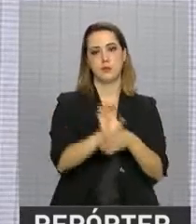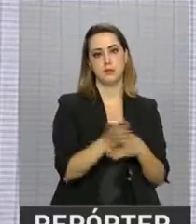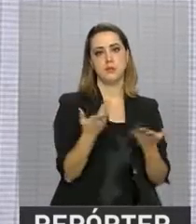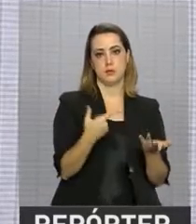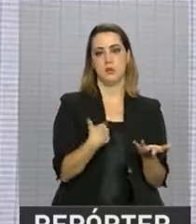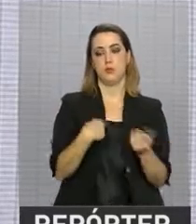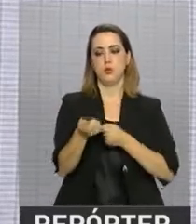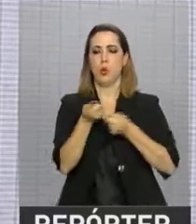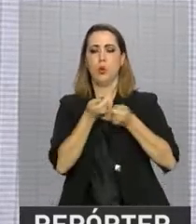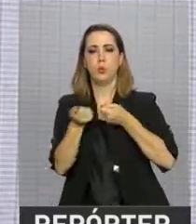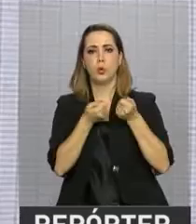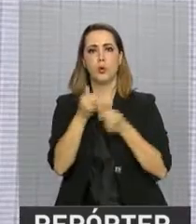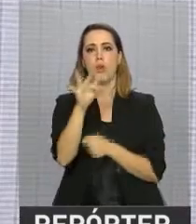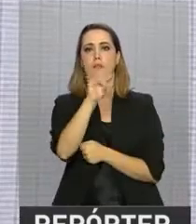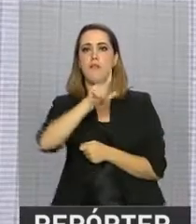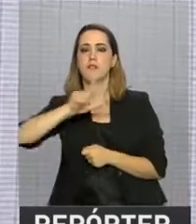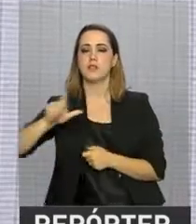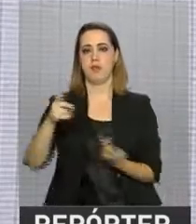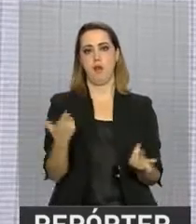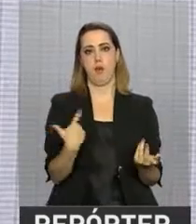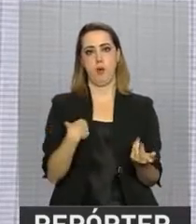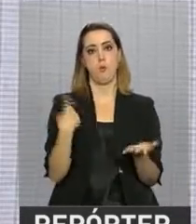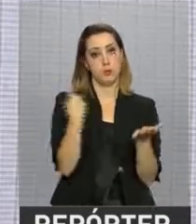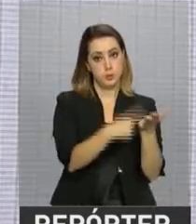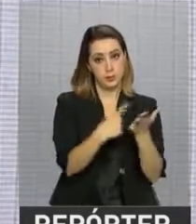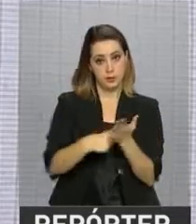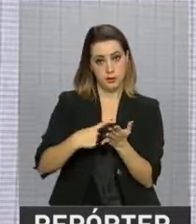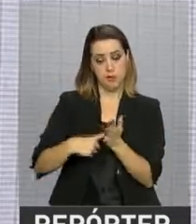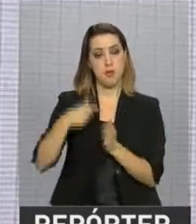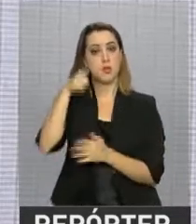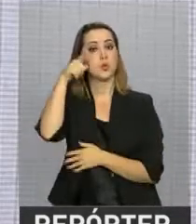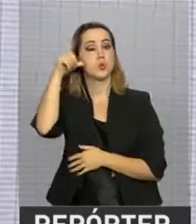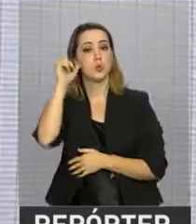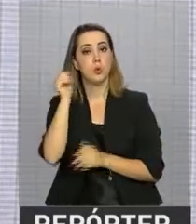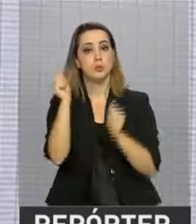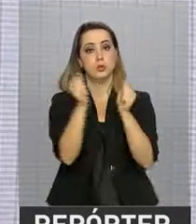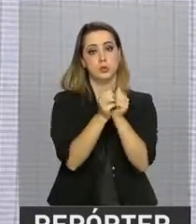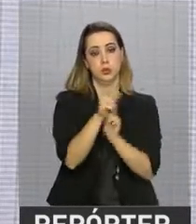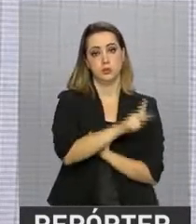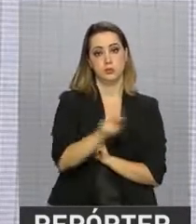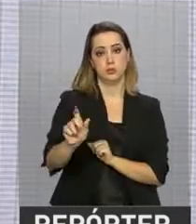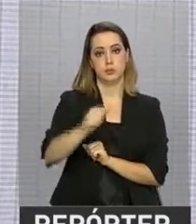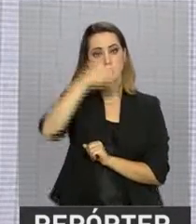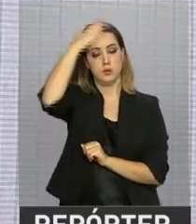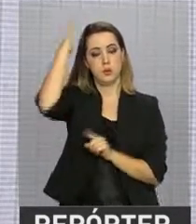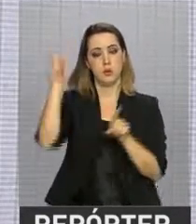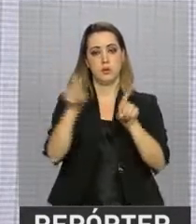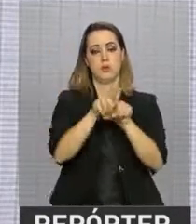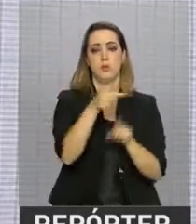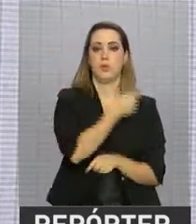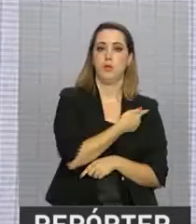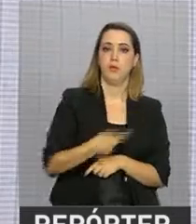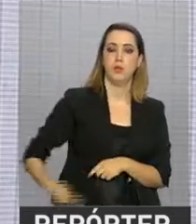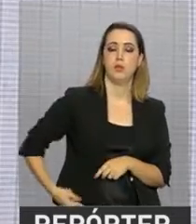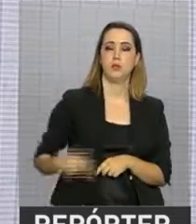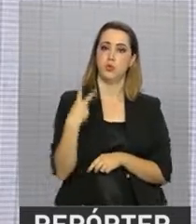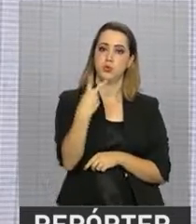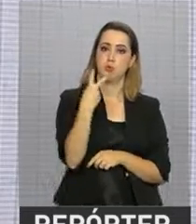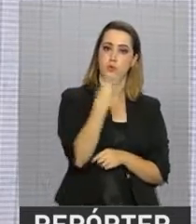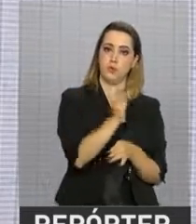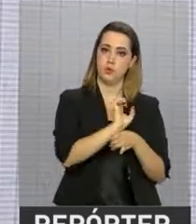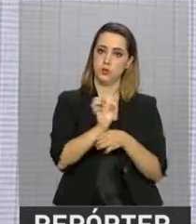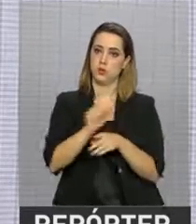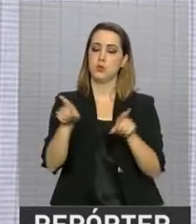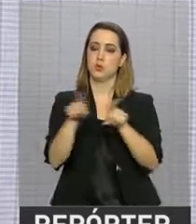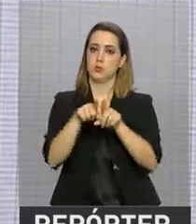fiscal acordadas ontem na reunião entre o presidente Michel Temer e governadores de 22 estados e do Distrito Federal. A expectativa é que